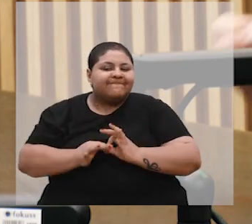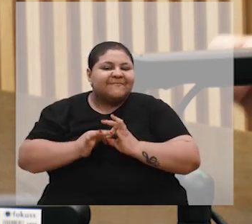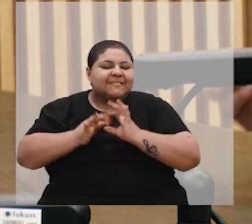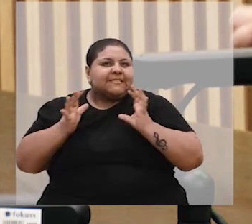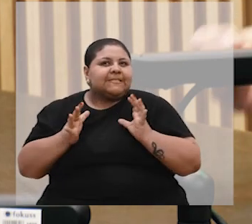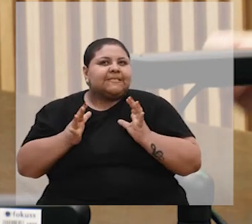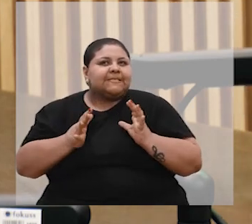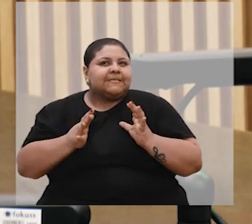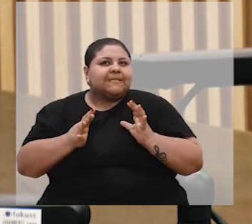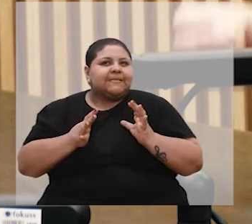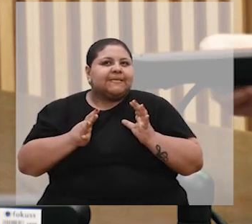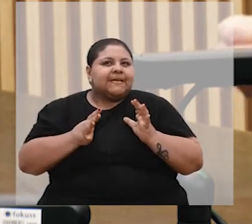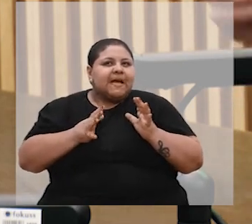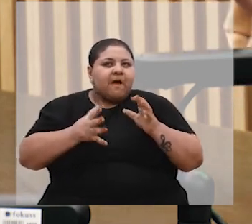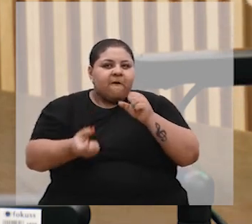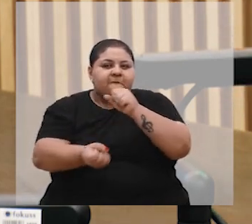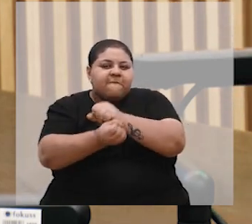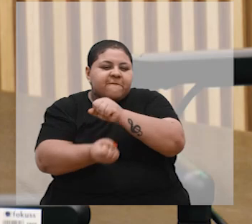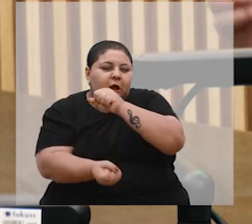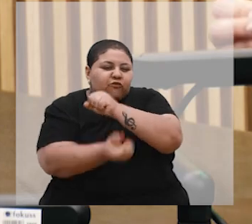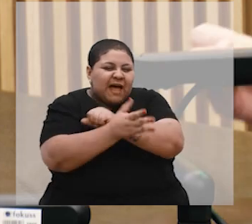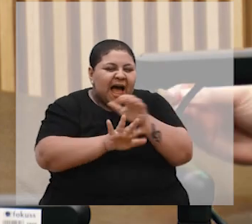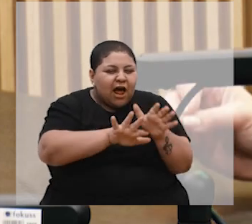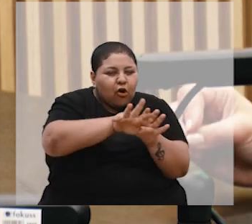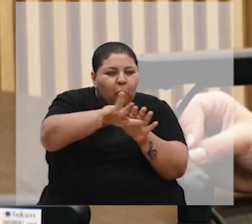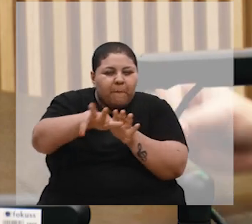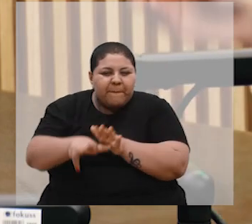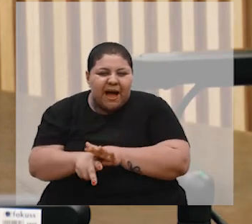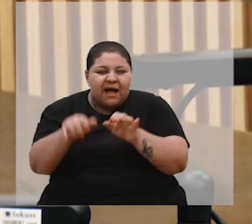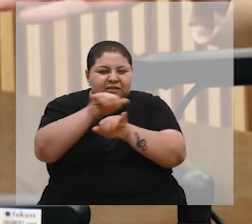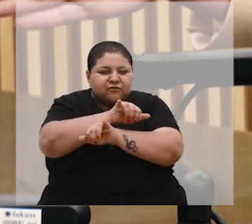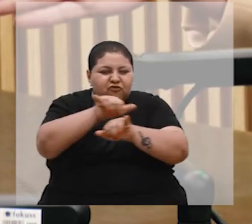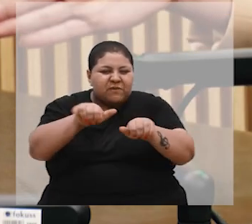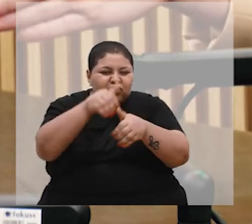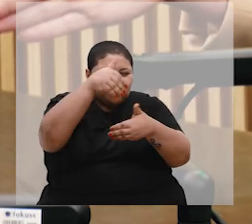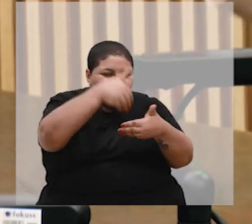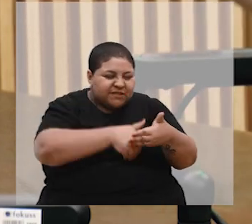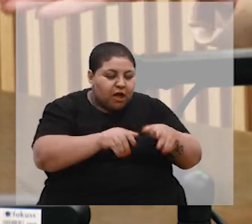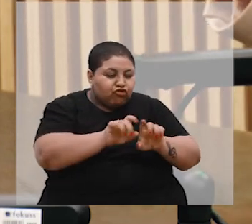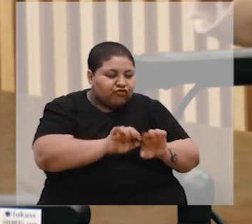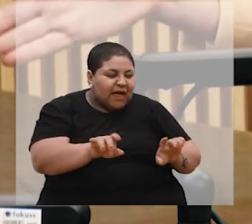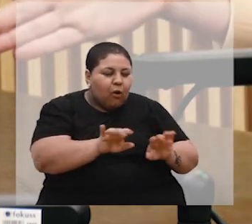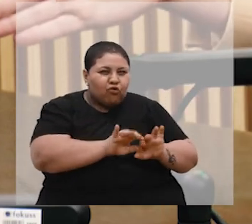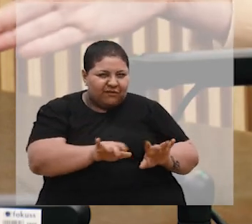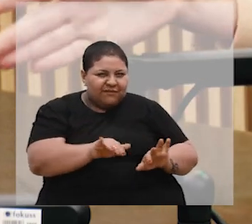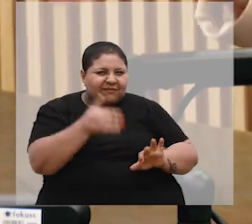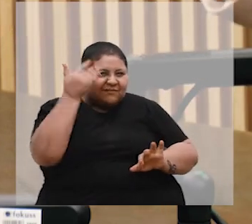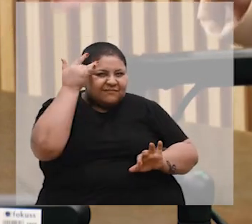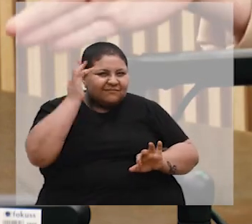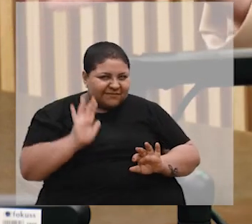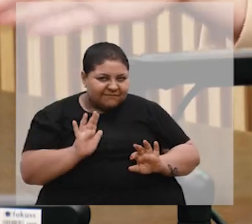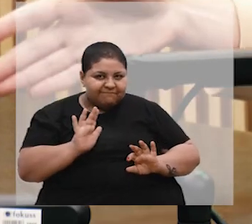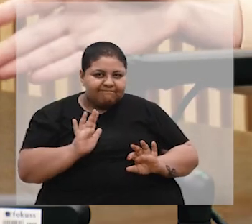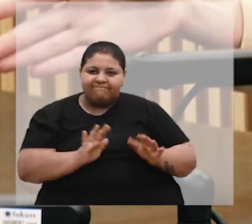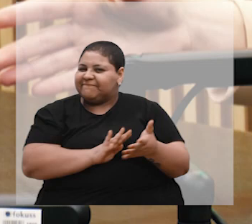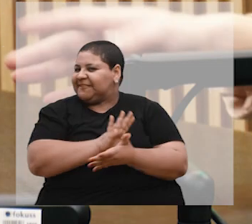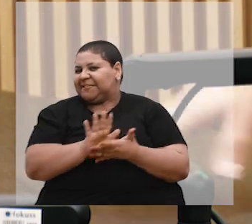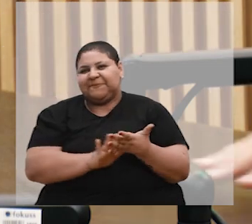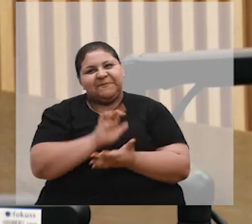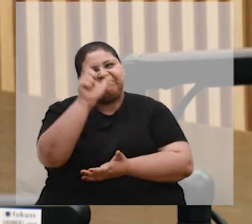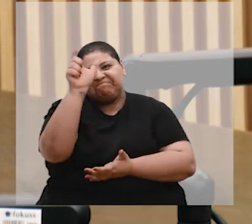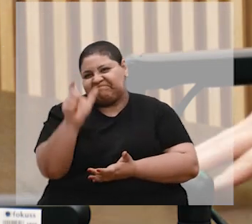a tentar hackear, fraudar, corromper aquele sistema e comprovar que aquela urna não funciona. Ninguém